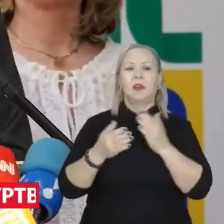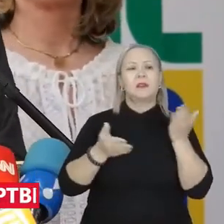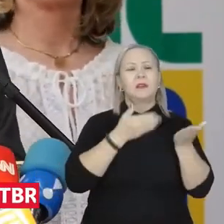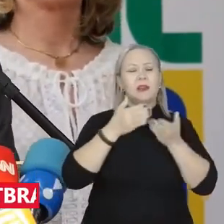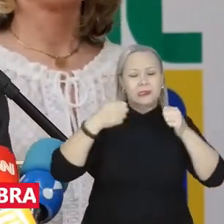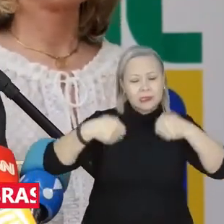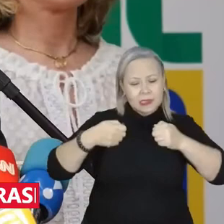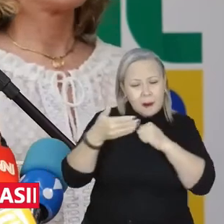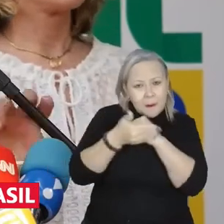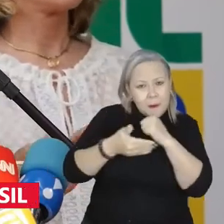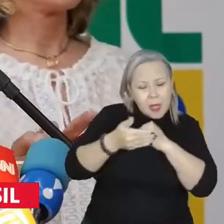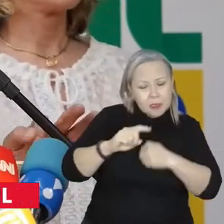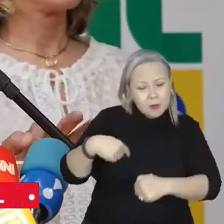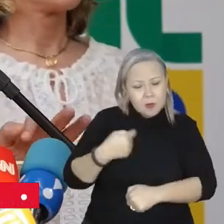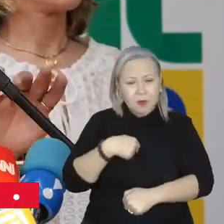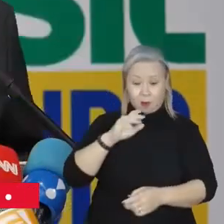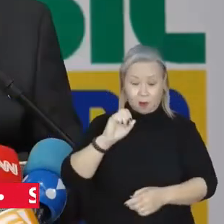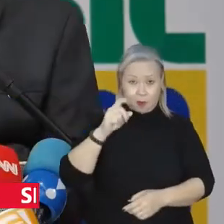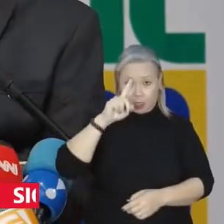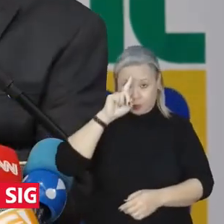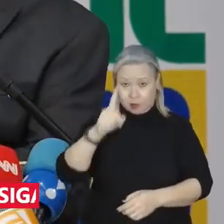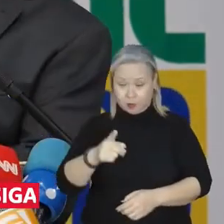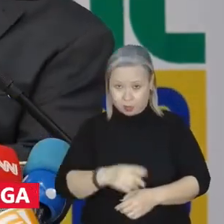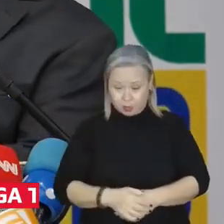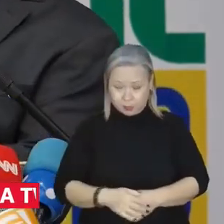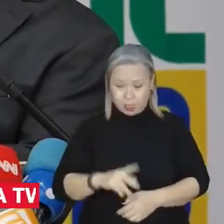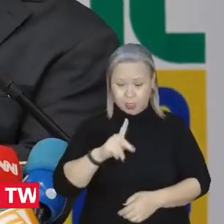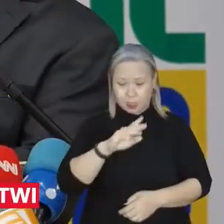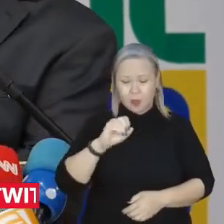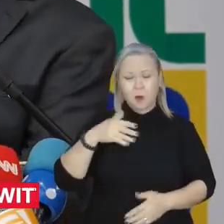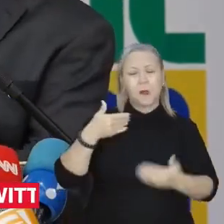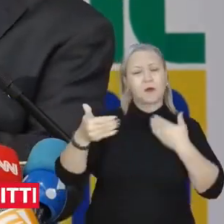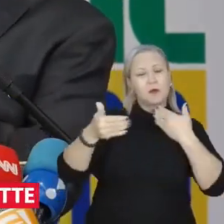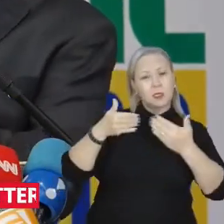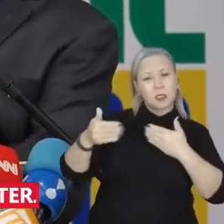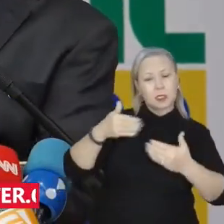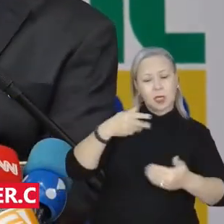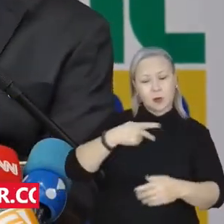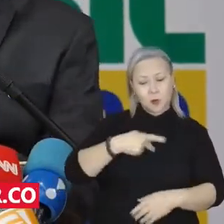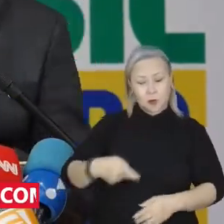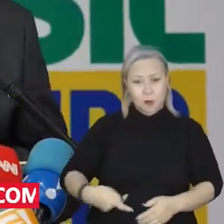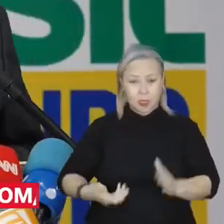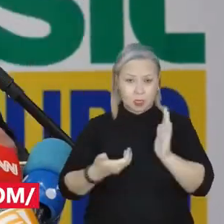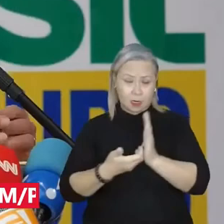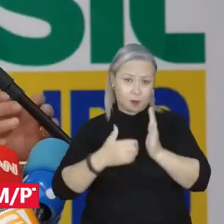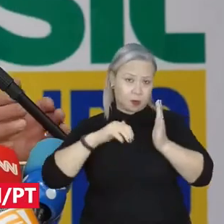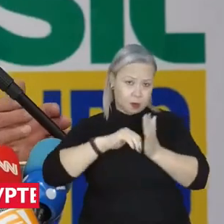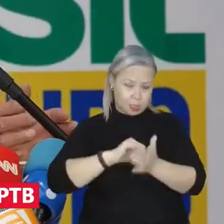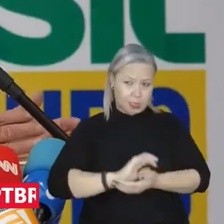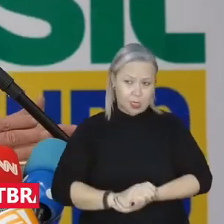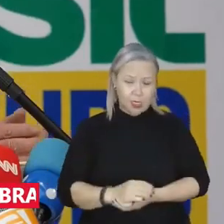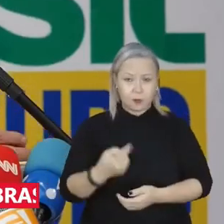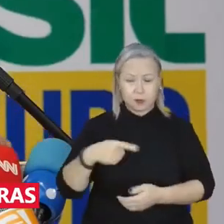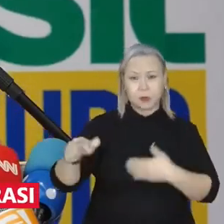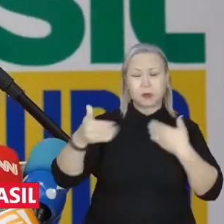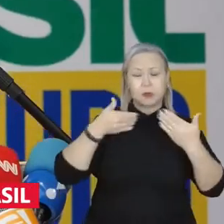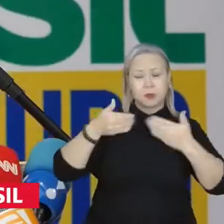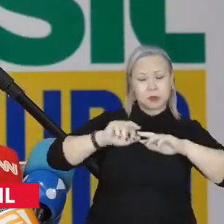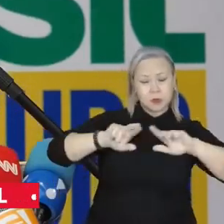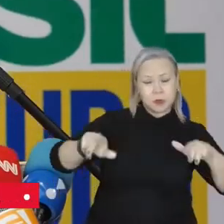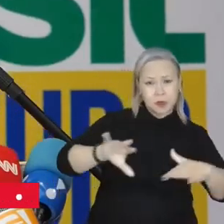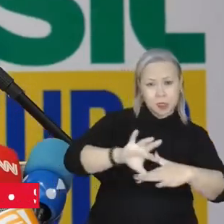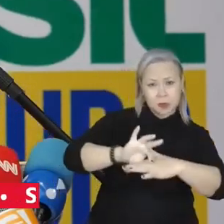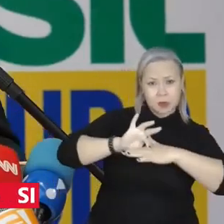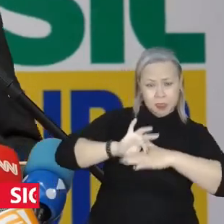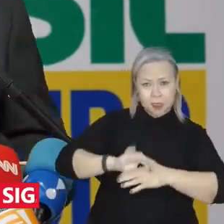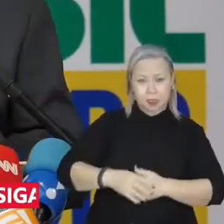básica do nosso país só isso já foi conversada com presidente da Câmara compreendicionado já foi conversa vai na liderança